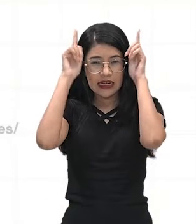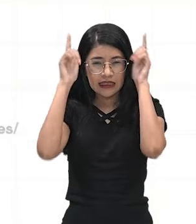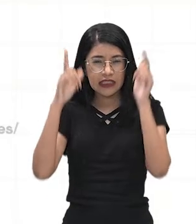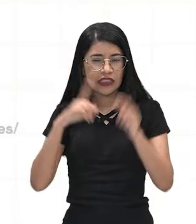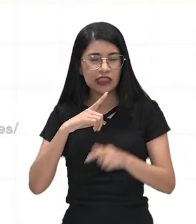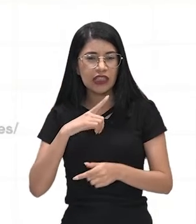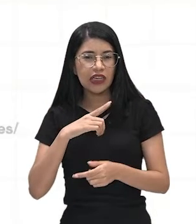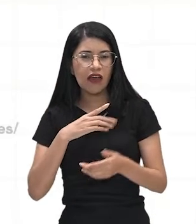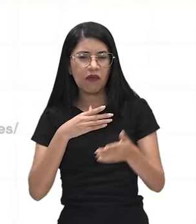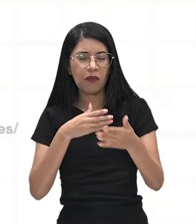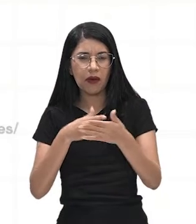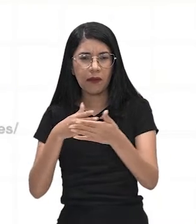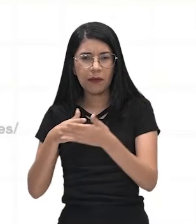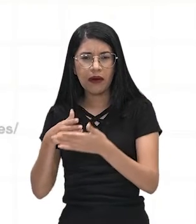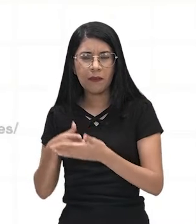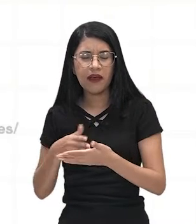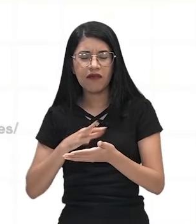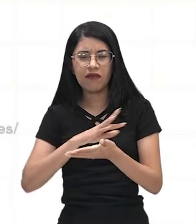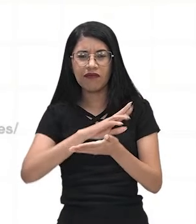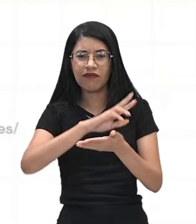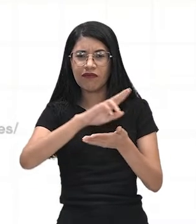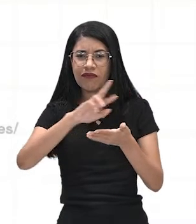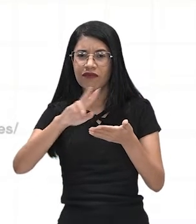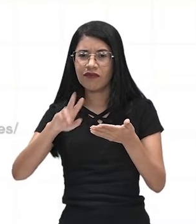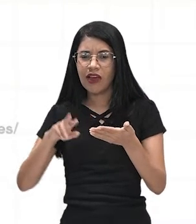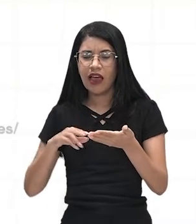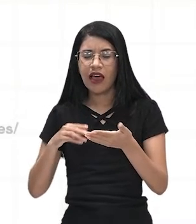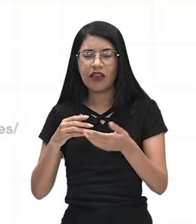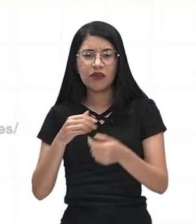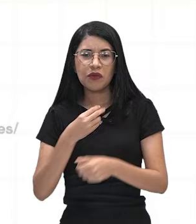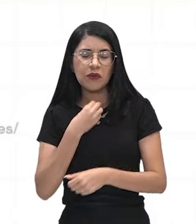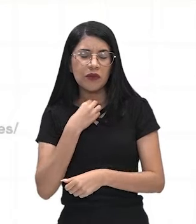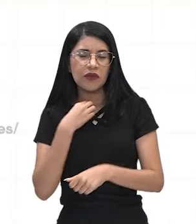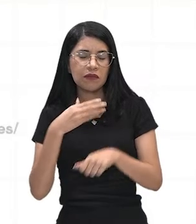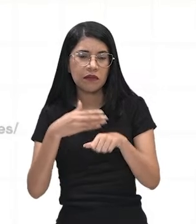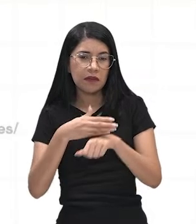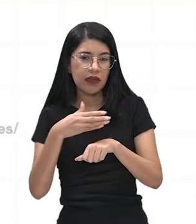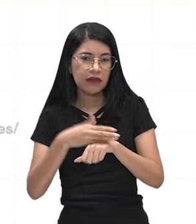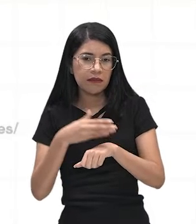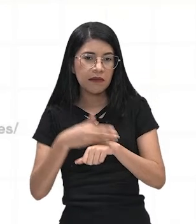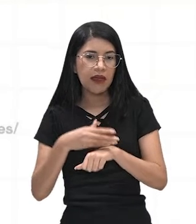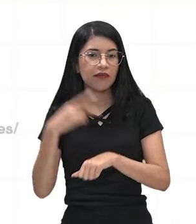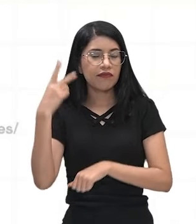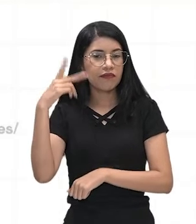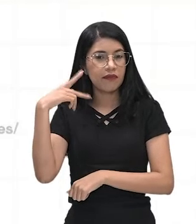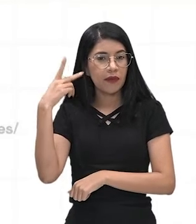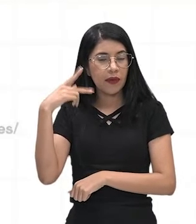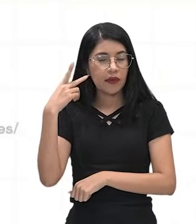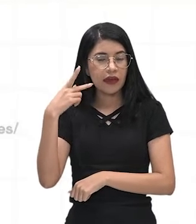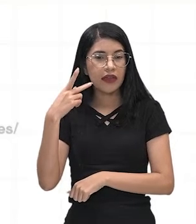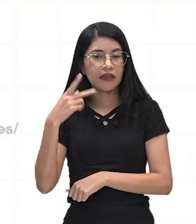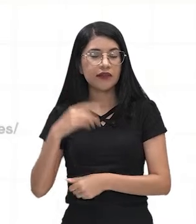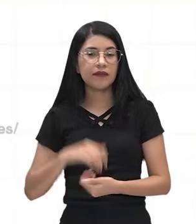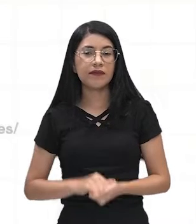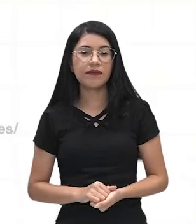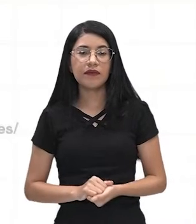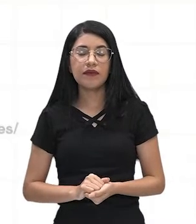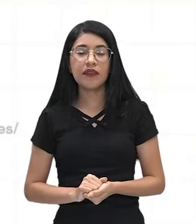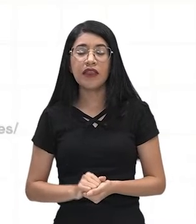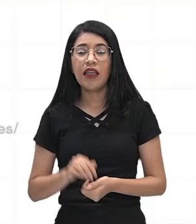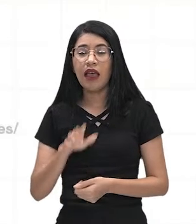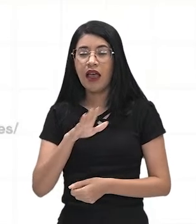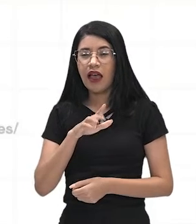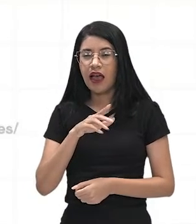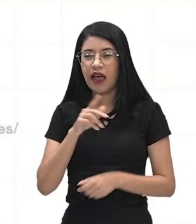restrições significativas em sua participação na vida pública, a na vida pública e política, as